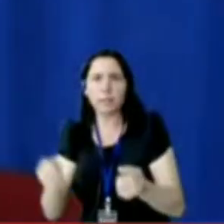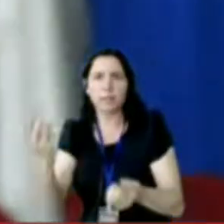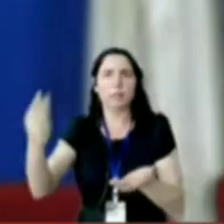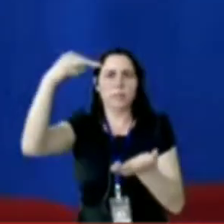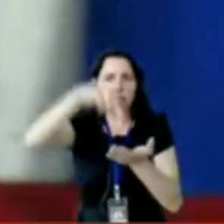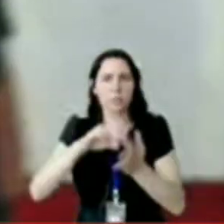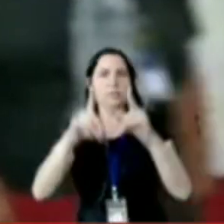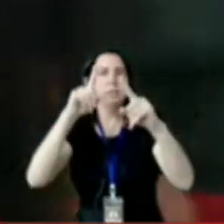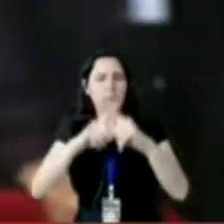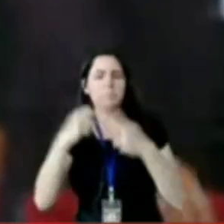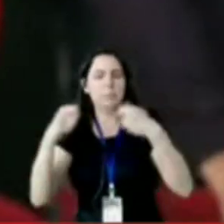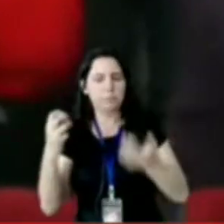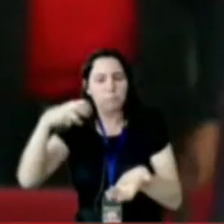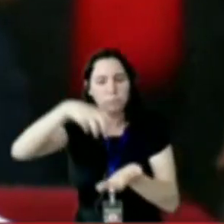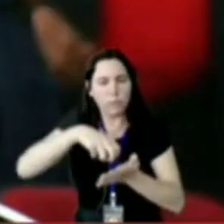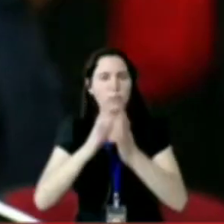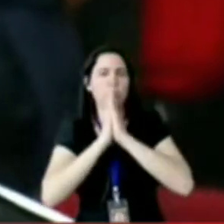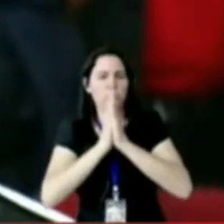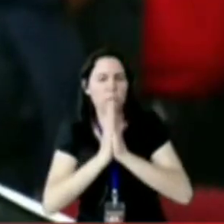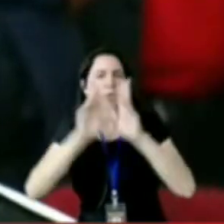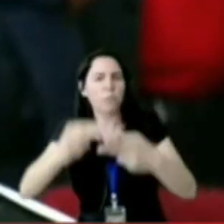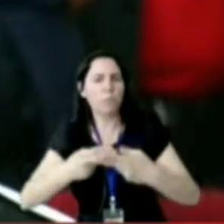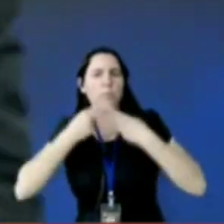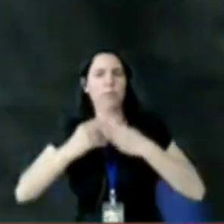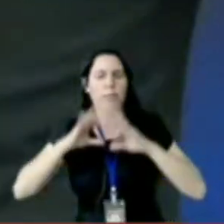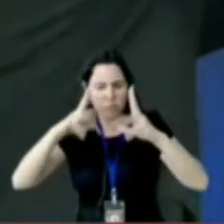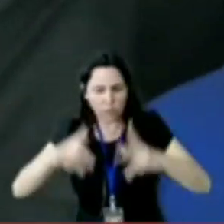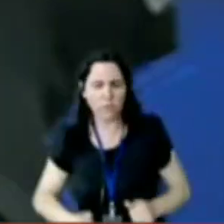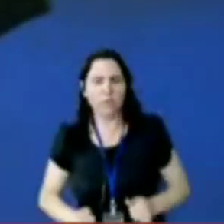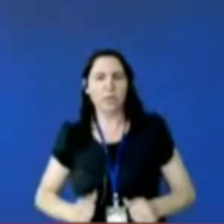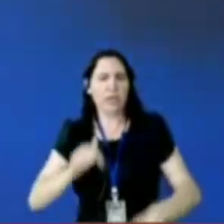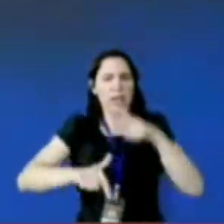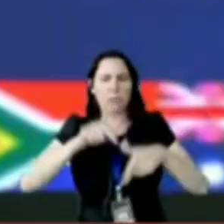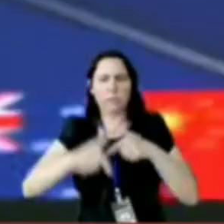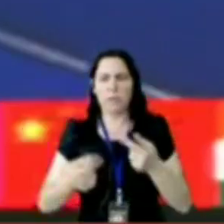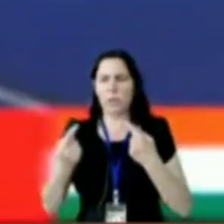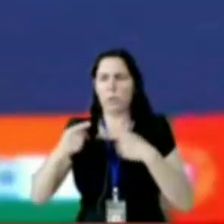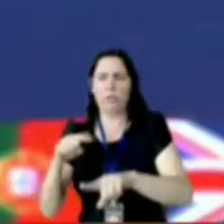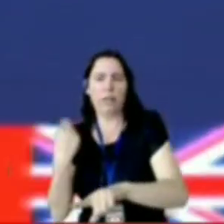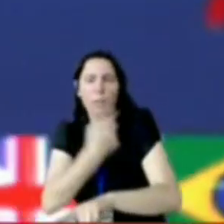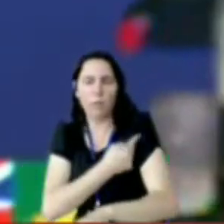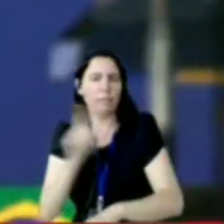Eu tenho que estar de joelhos orando, jejuando, santificando. Ei, a luta não é contra a carne nem contra o sangue.